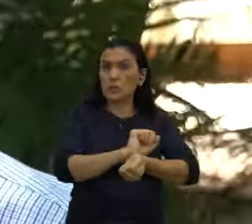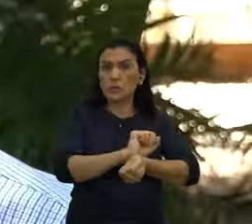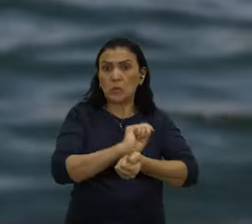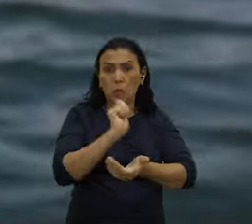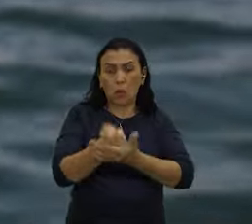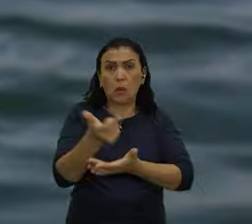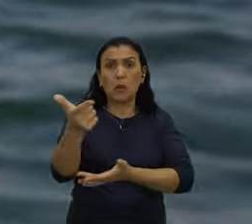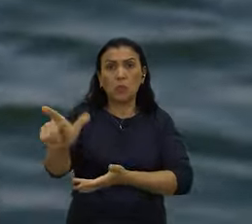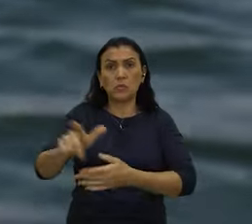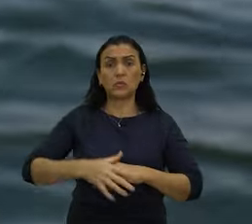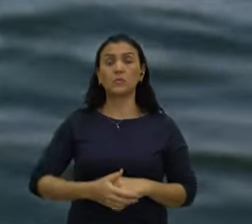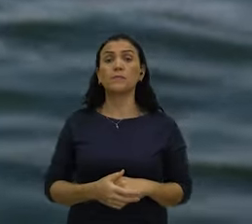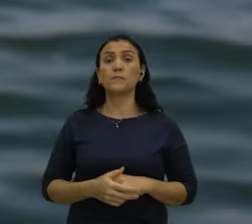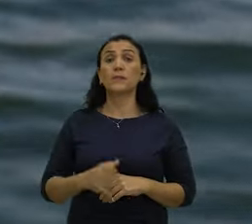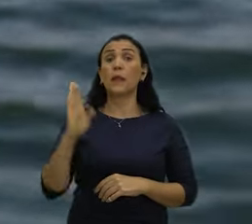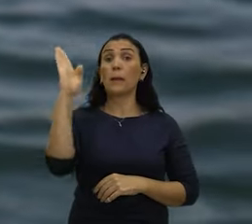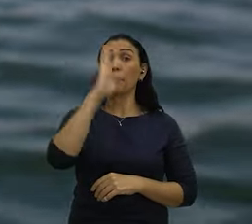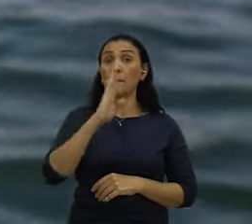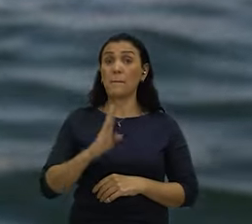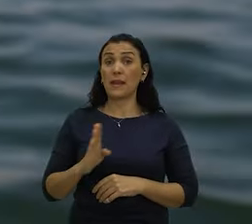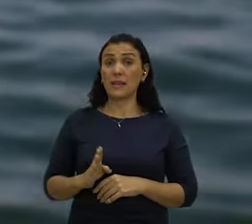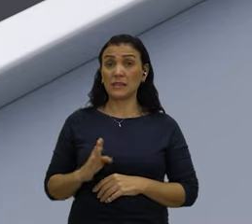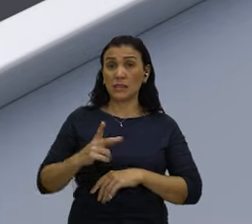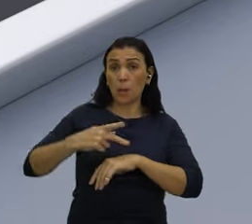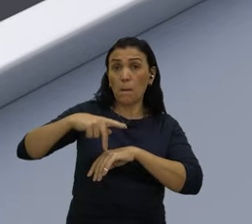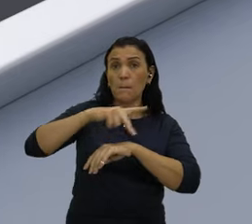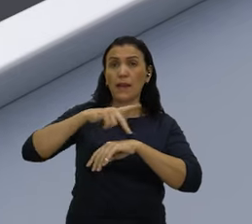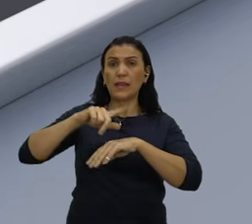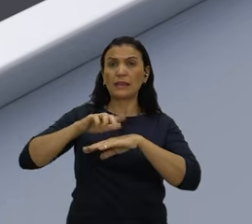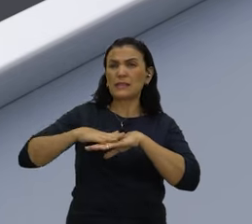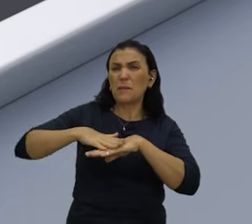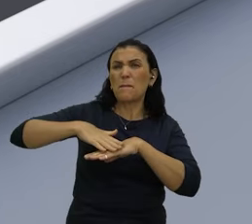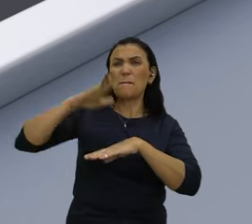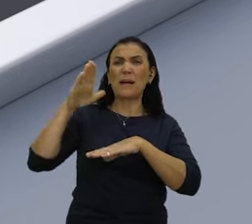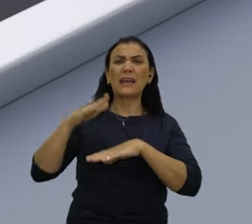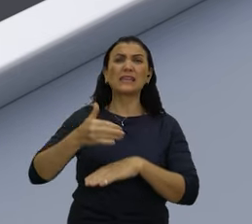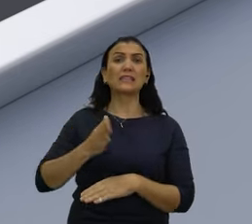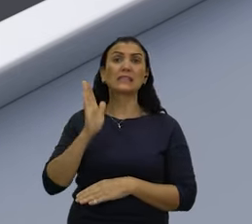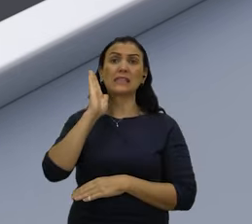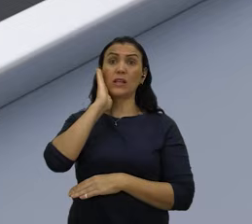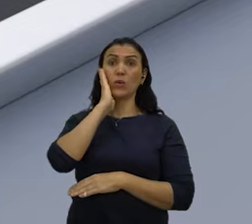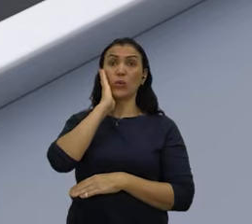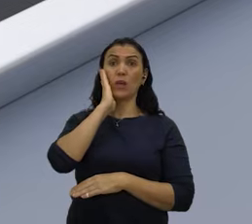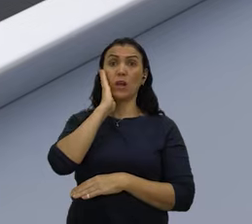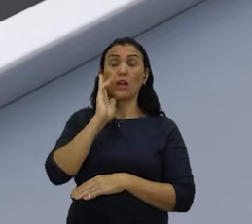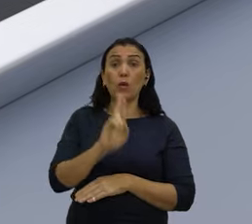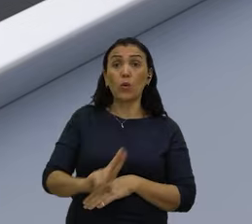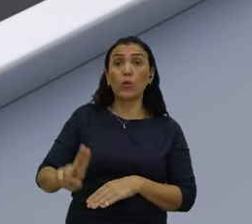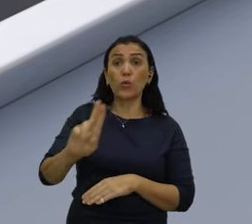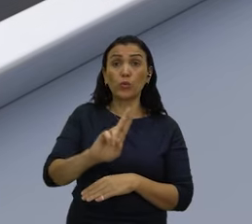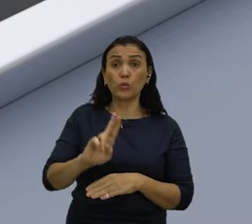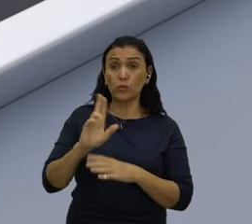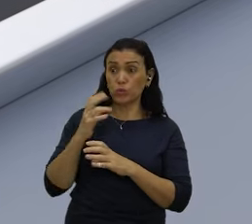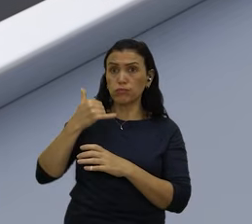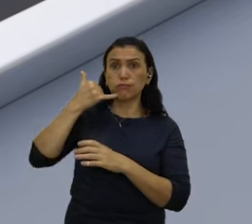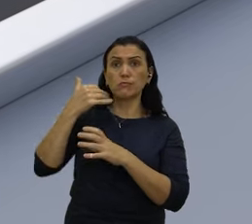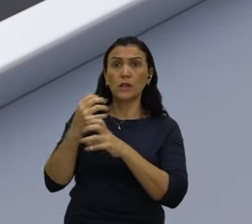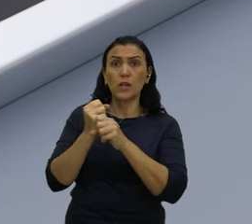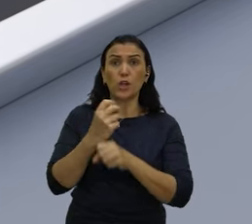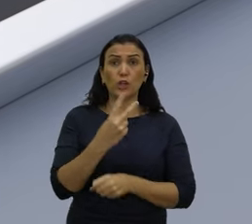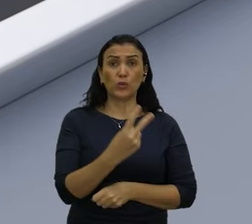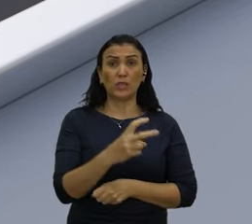comprar outro. O Brasil é um dos países com mais aparelhos de celular em uso,